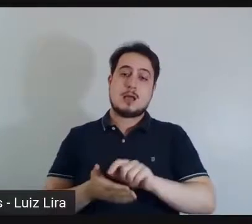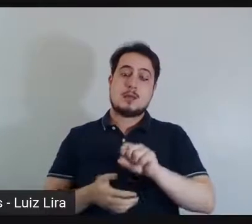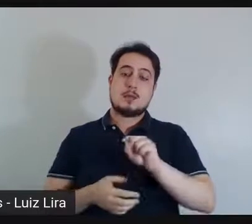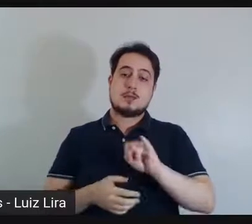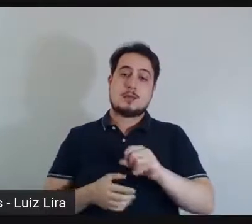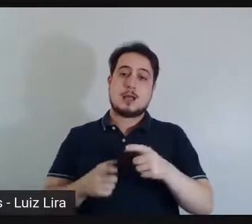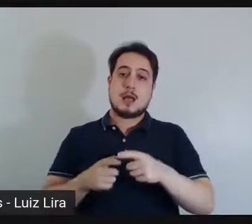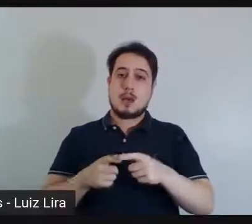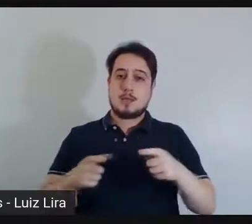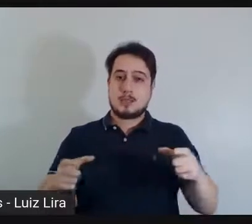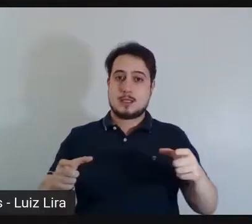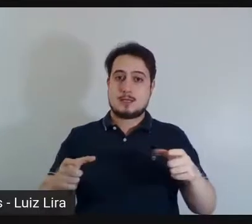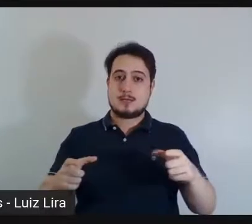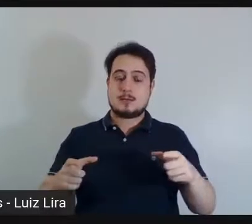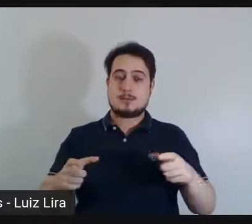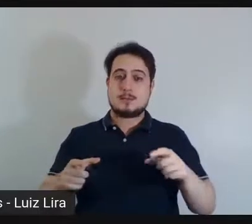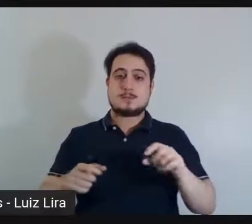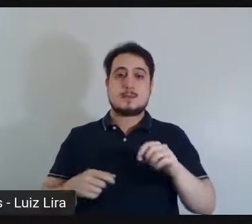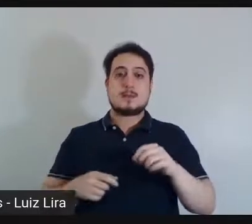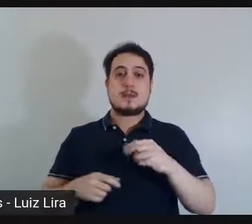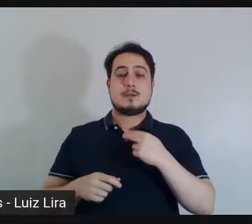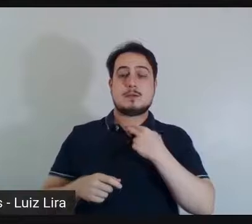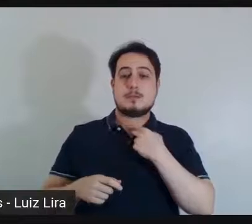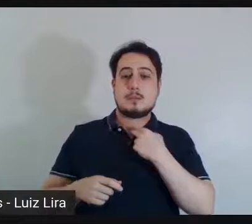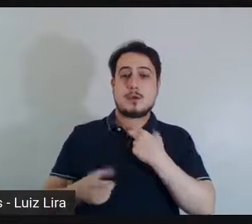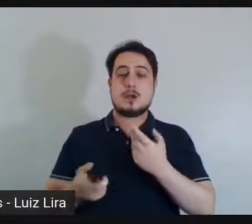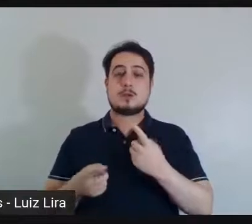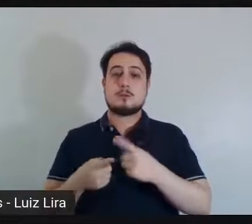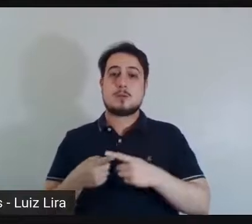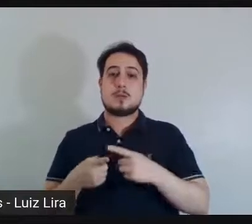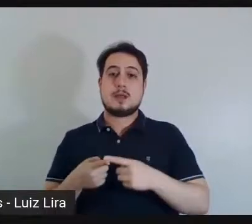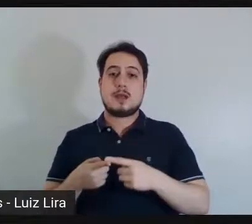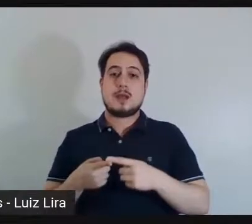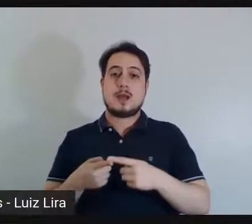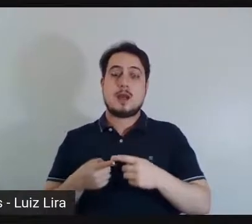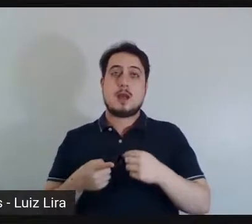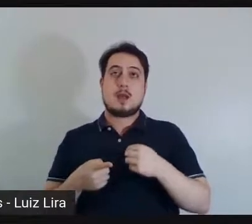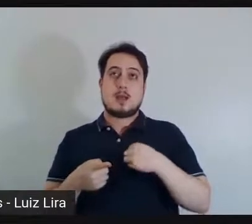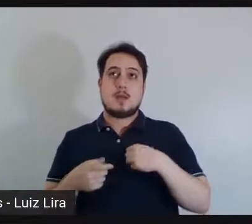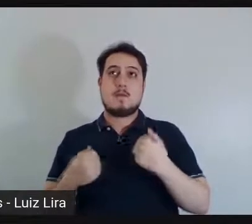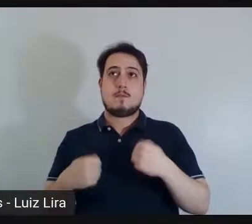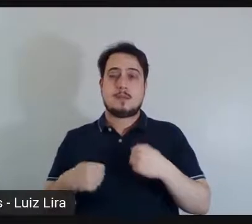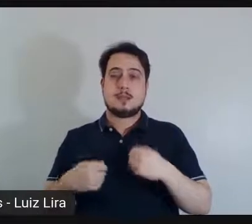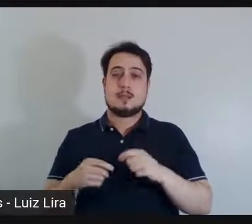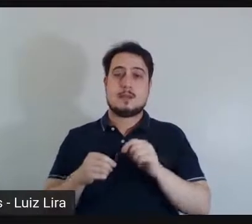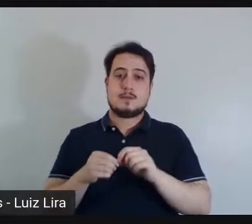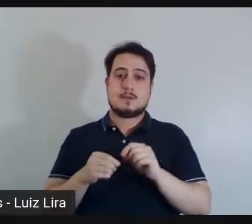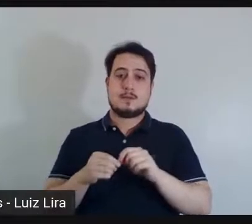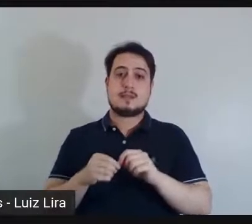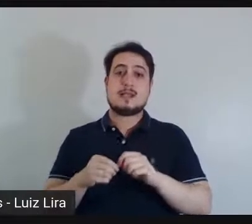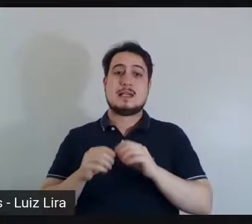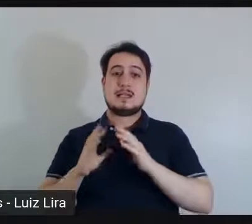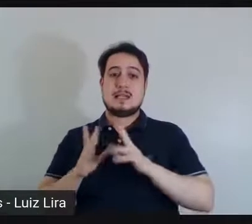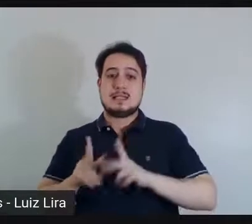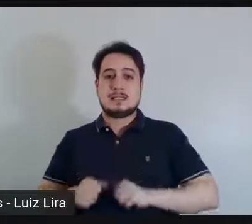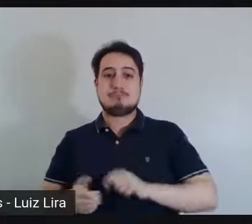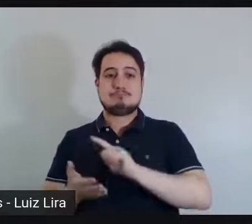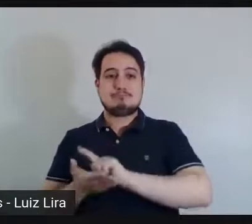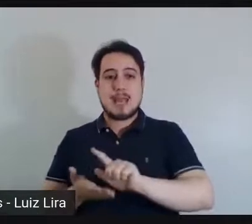minha produtividade, mas não faz sentido, porque eu vou ter que fazer mais limpezas durante o